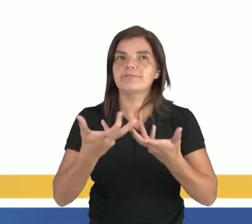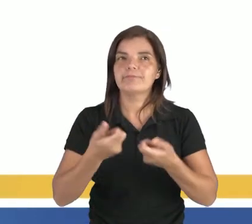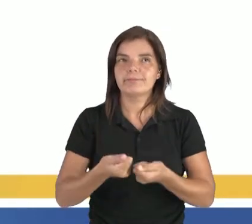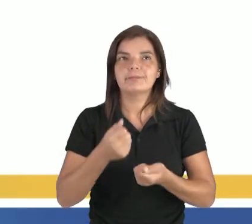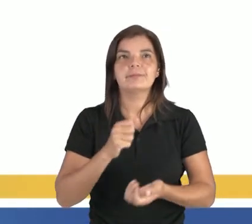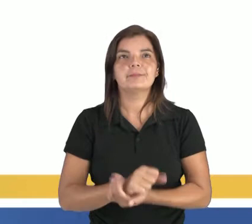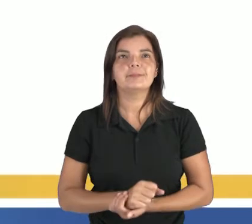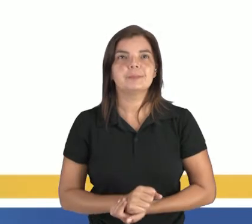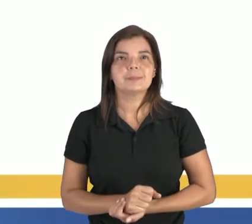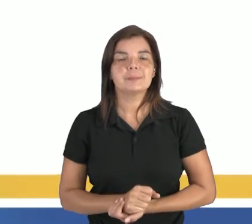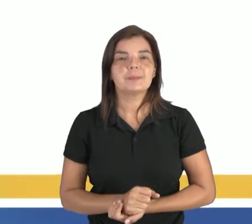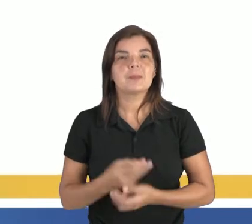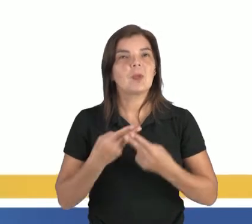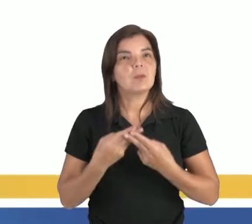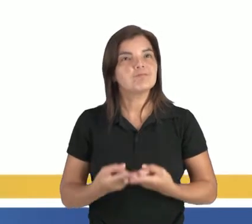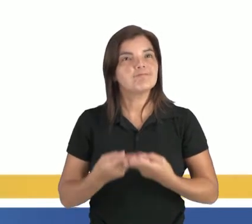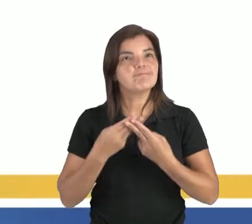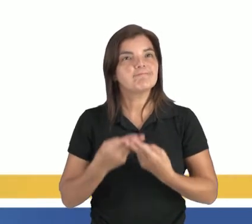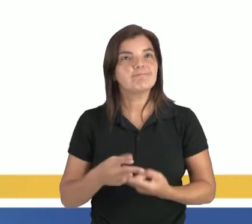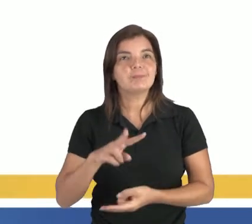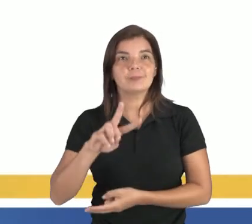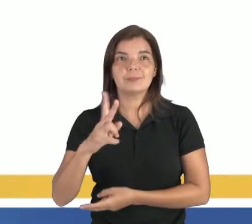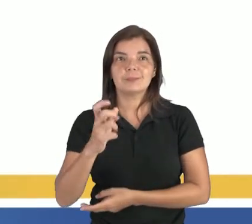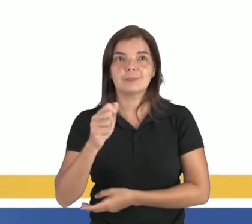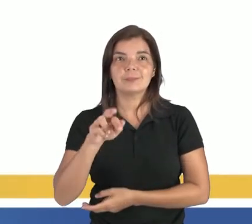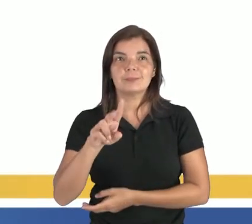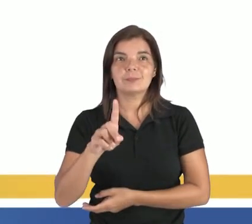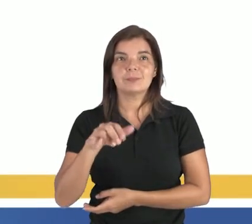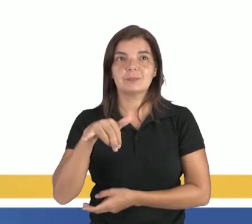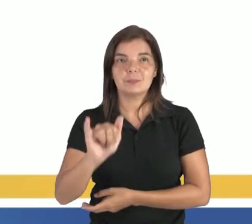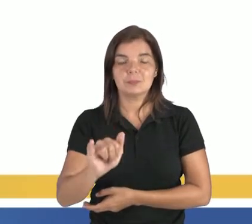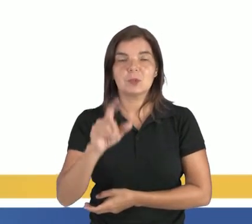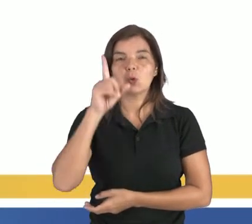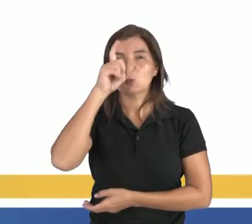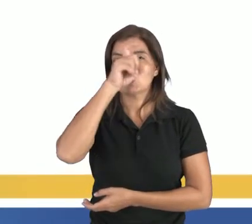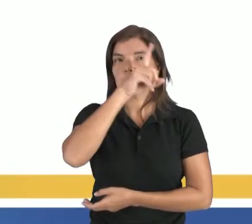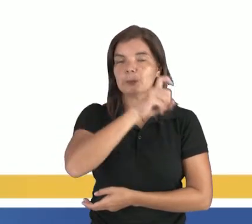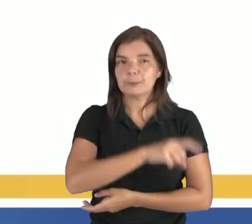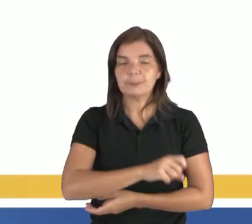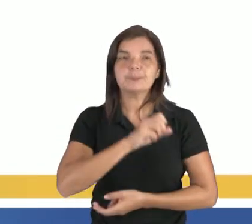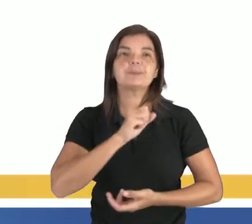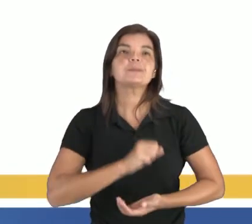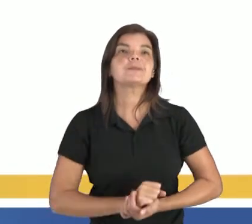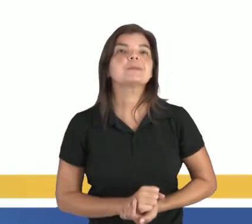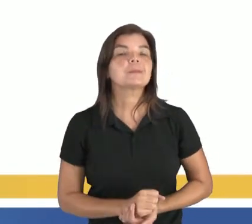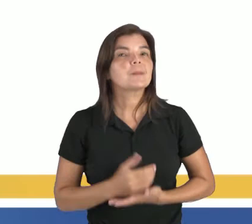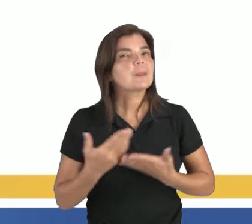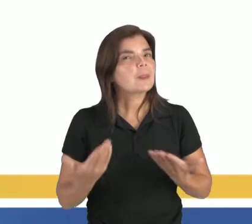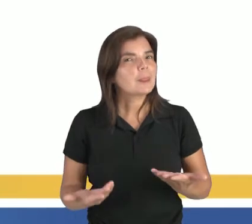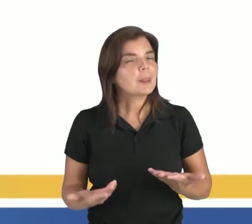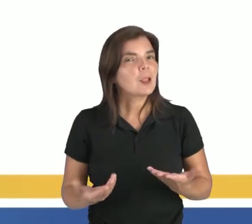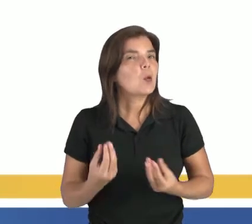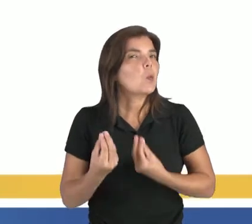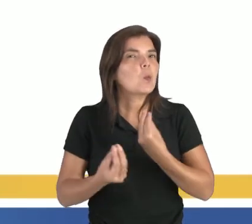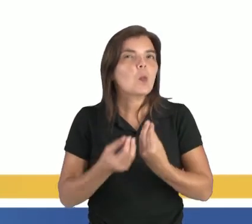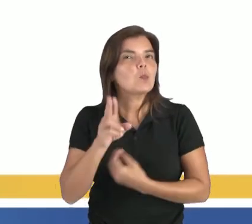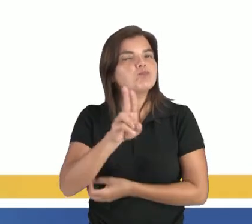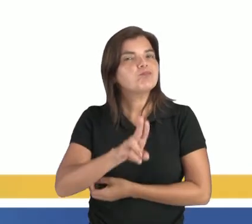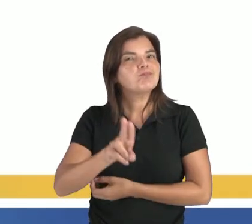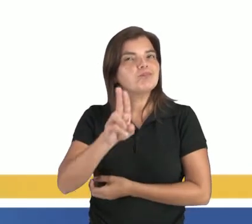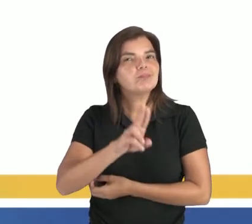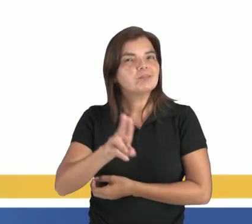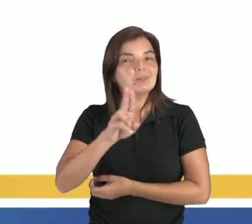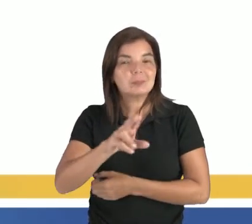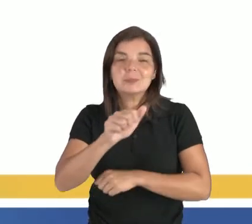fluentemente. Patiently, pacientemente. Hardly, dificilmente. Tá, e quanto à posição, teacher,